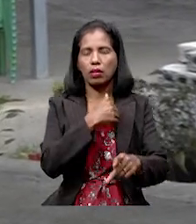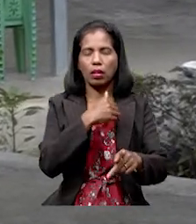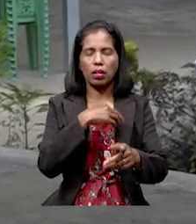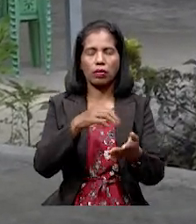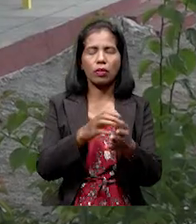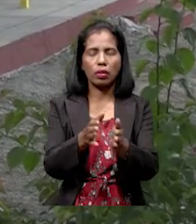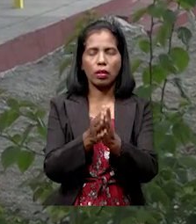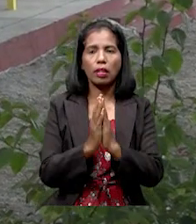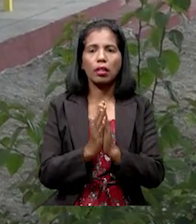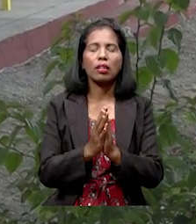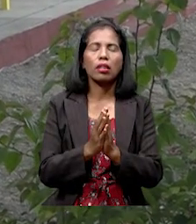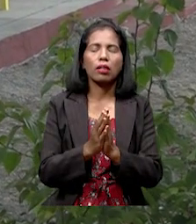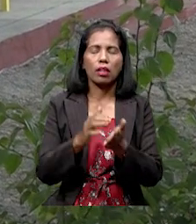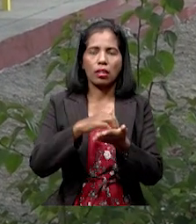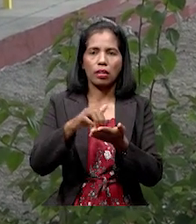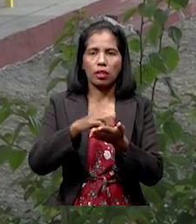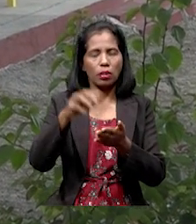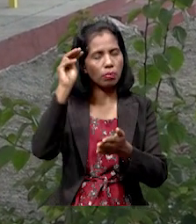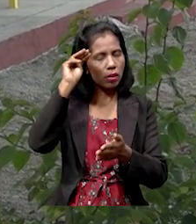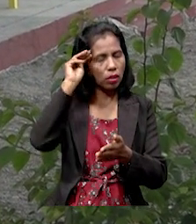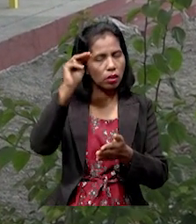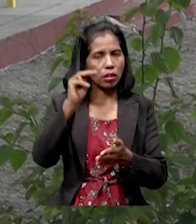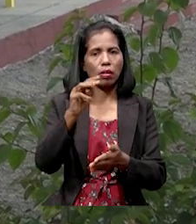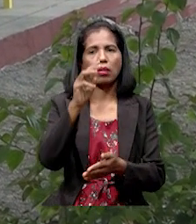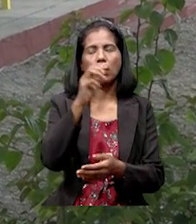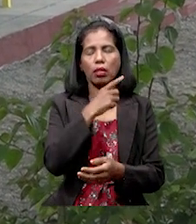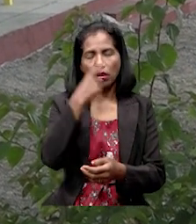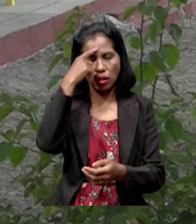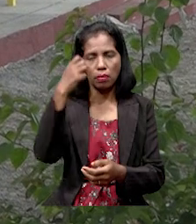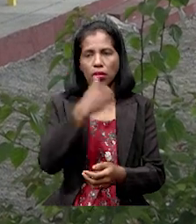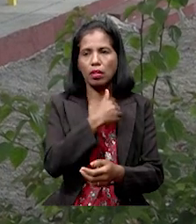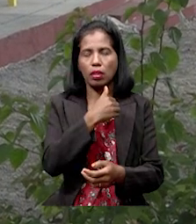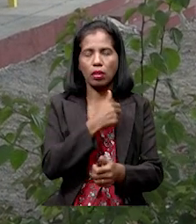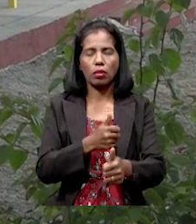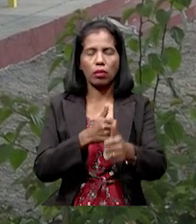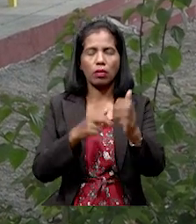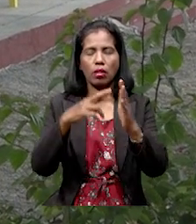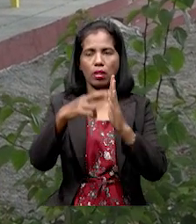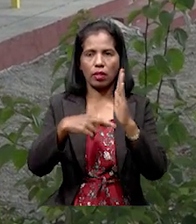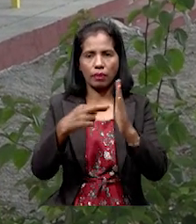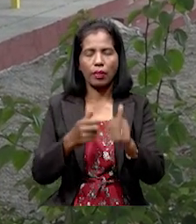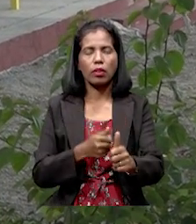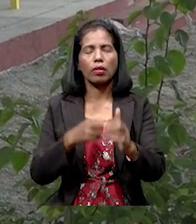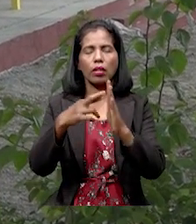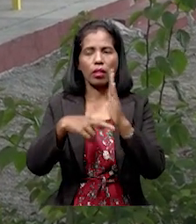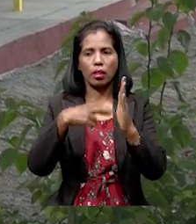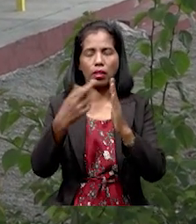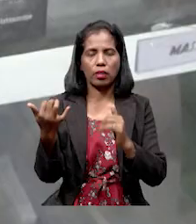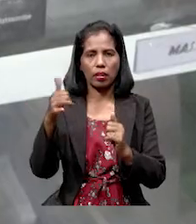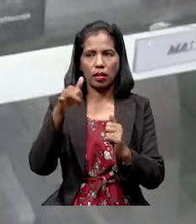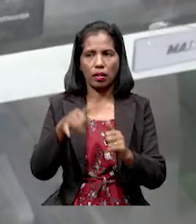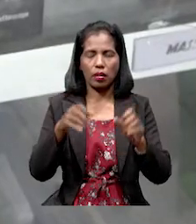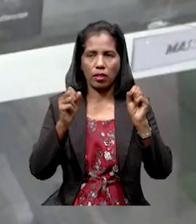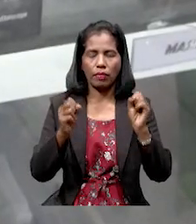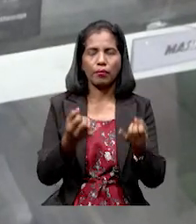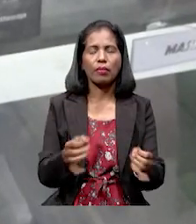lisensa operasional husi Ministério Ensino Superior, tamba sedauk preenche requisitos. Atu preenche requisitos sirane,